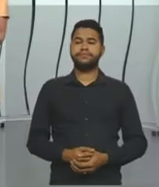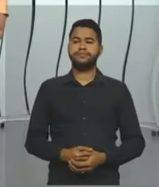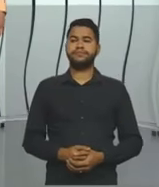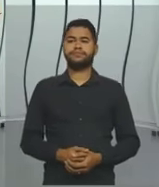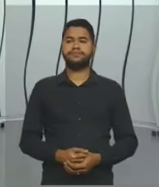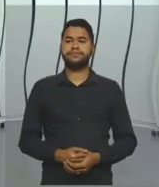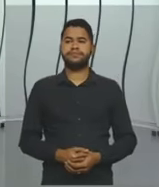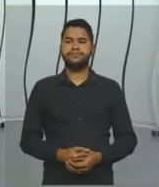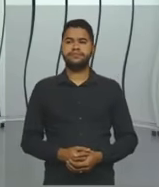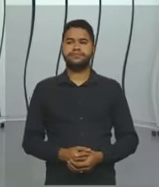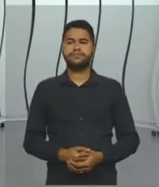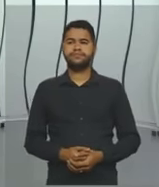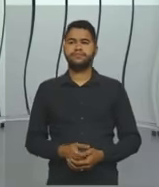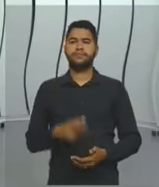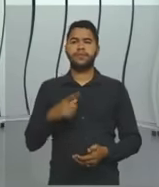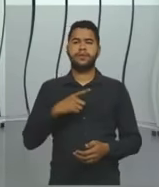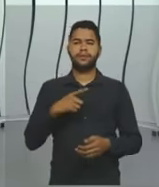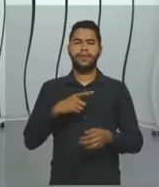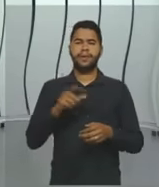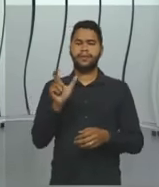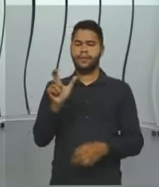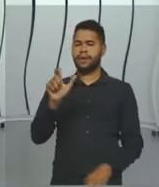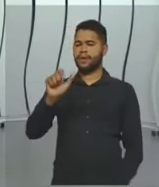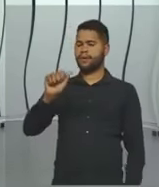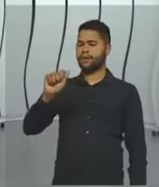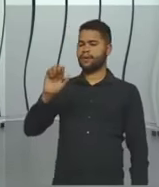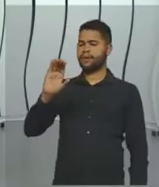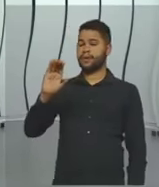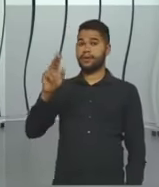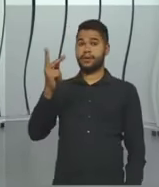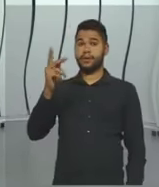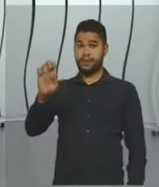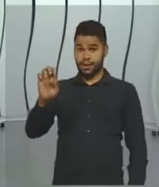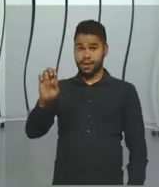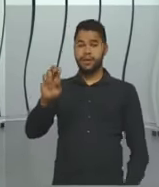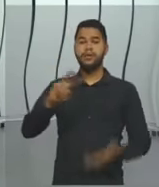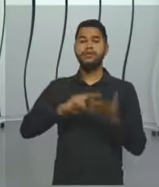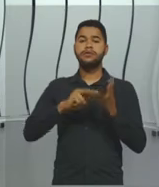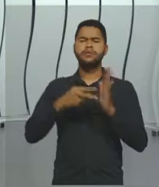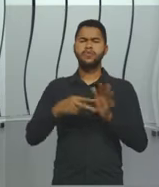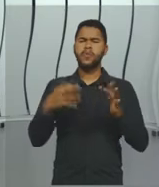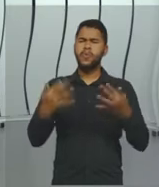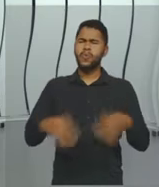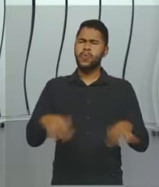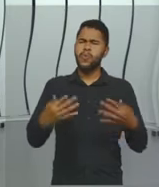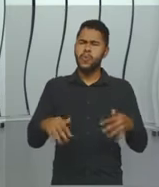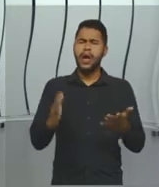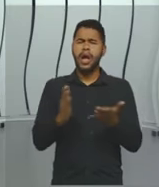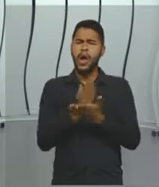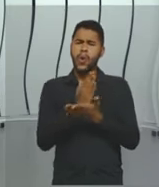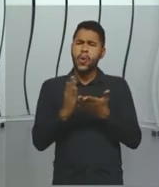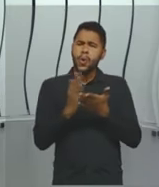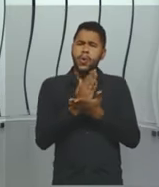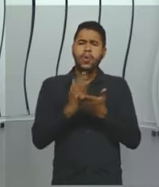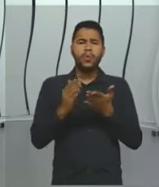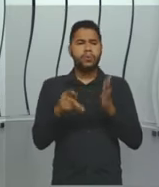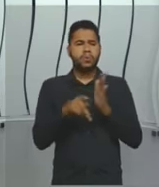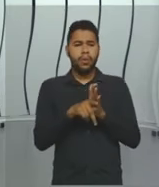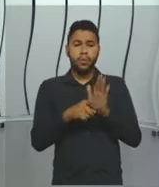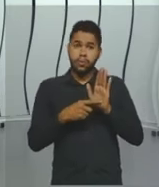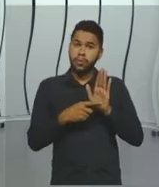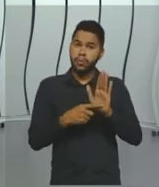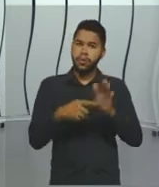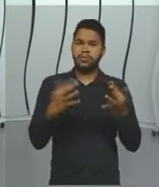Ache. A palavrinha ache também é muito importante, significa dor. Em inglês, a gente tem alguns termos que podem designar a